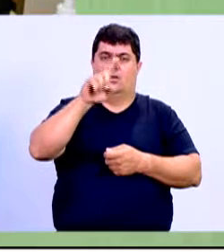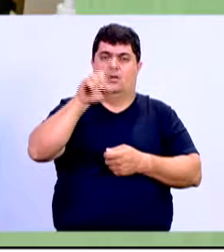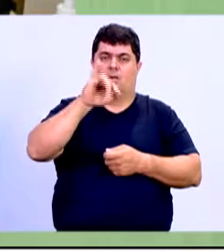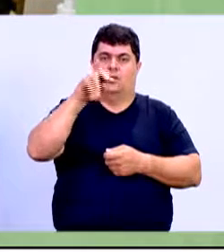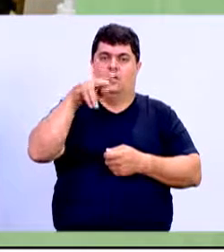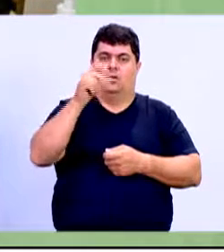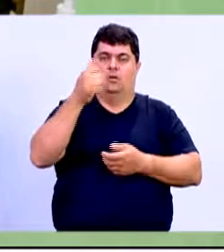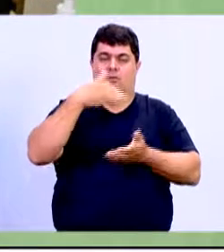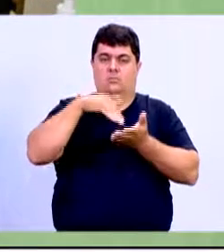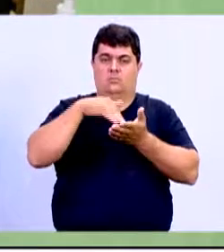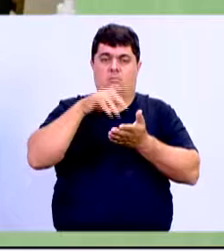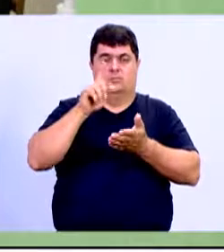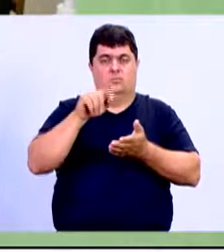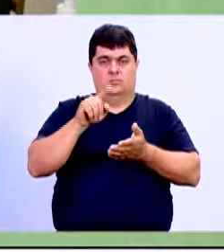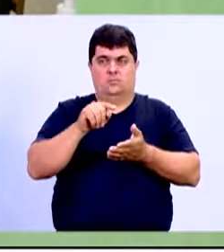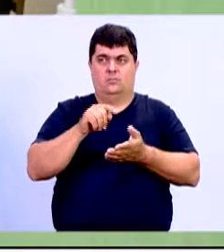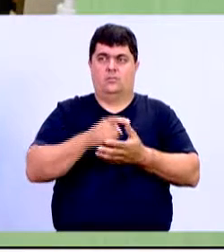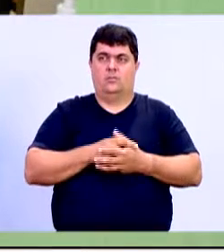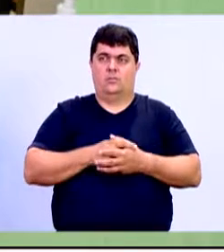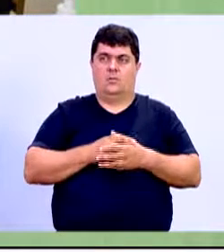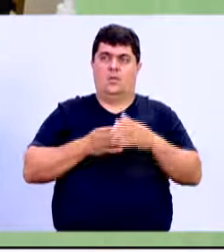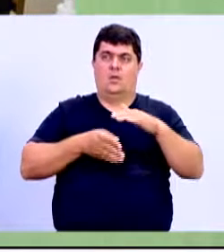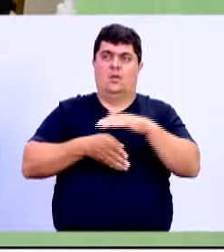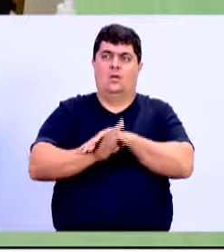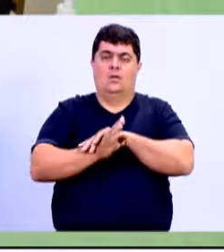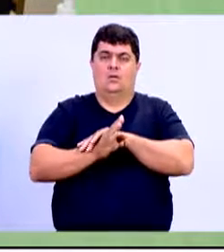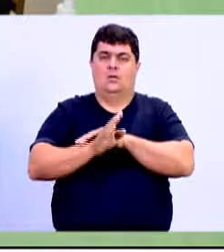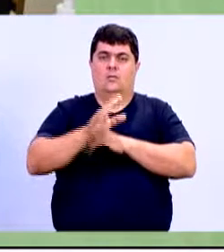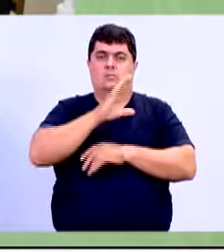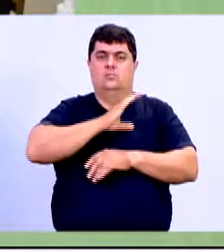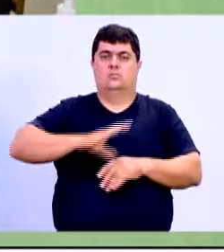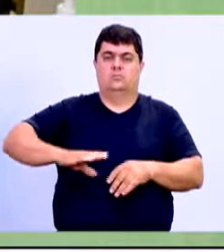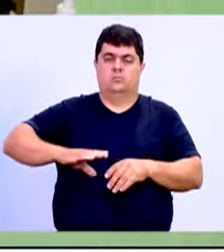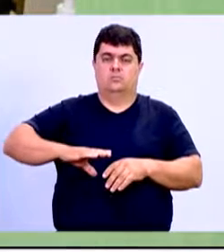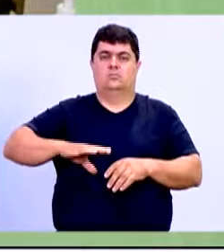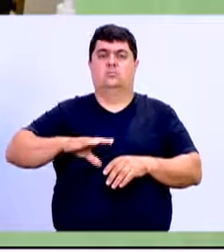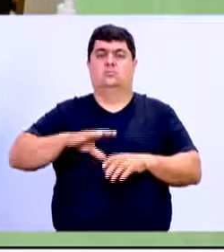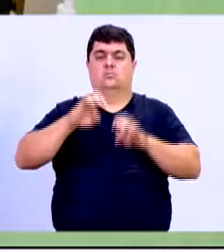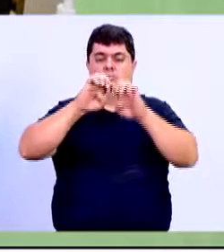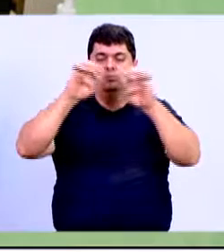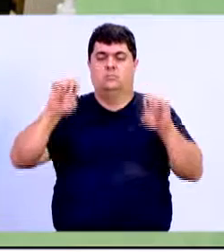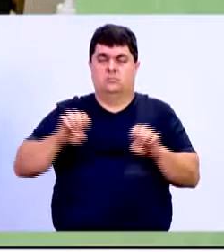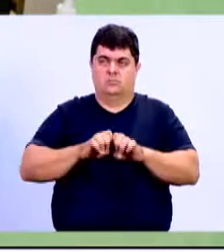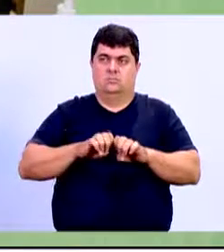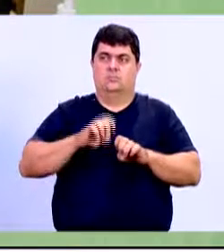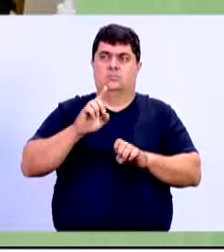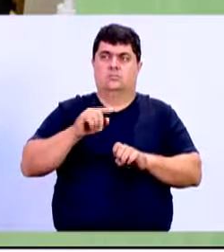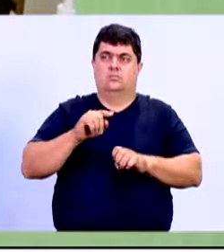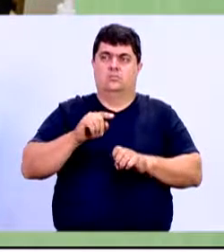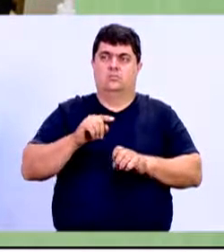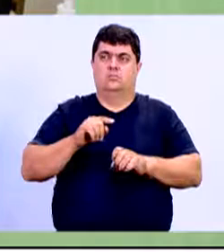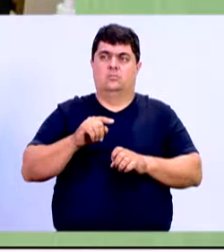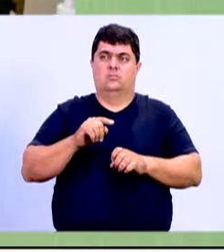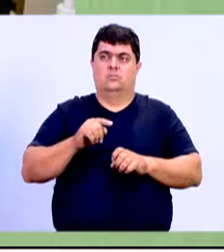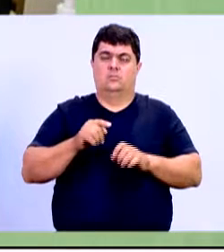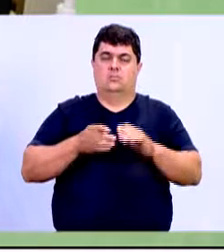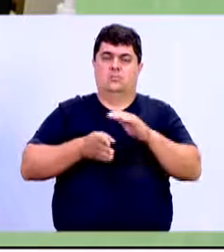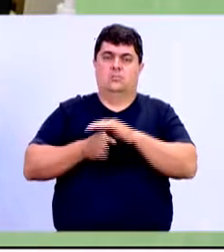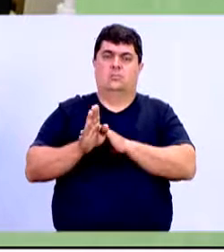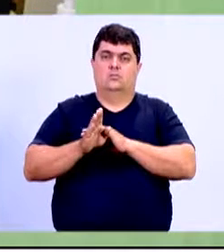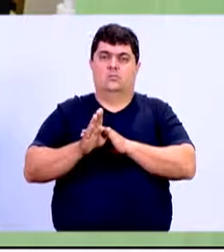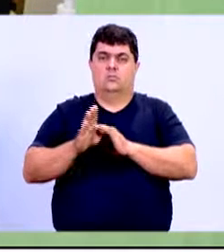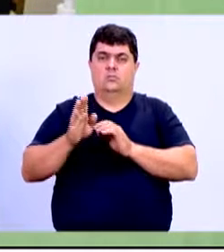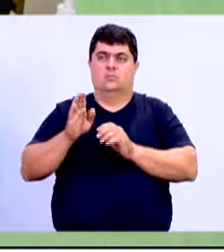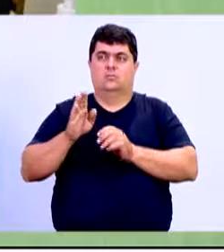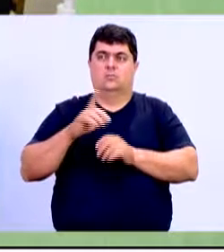né? Aqui dá a entrada para coordenação de infraestrutura, e essa aqui é a entrada da central. Como vocês